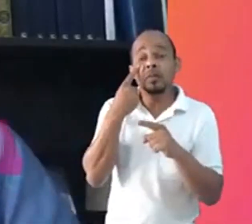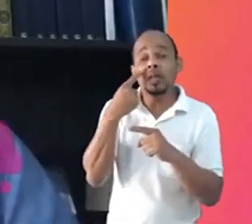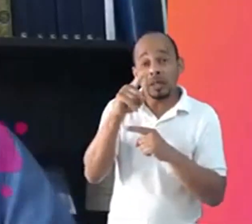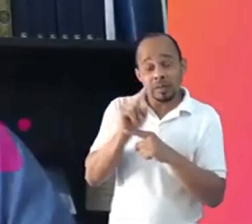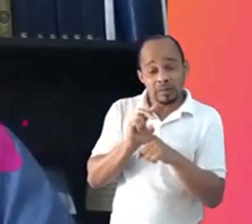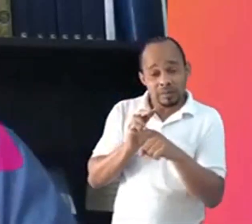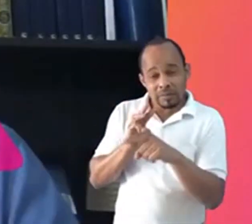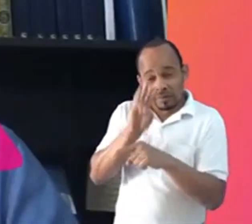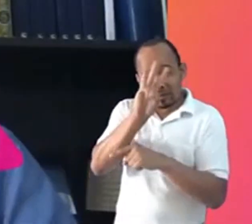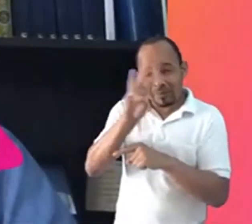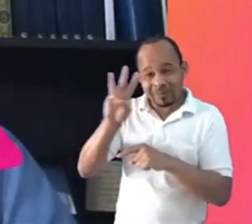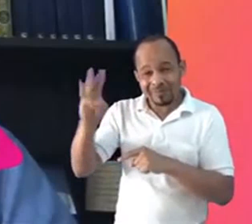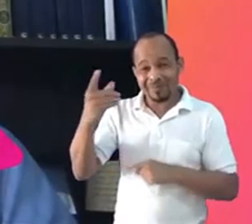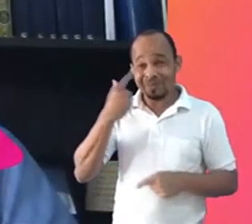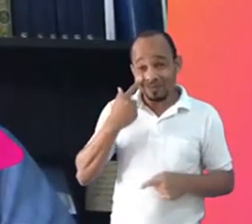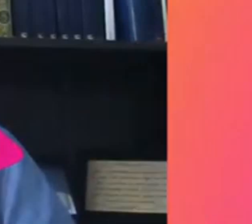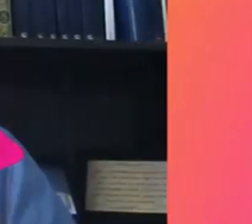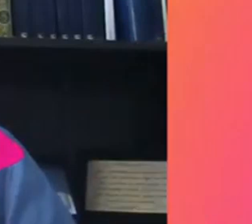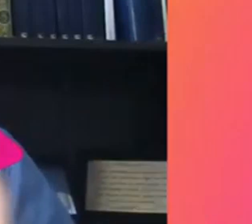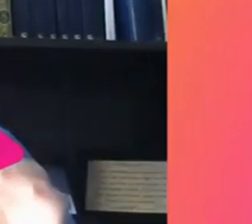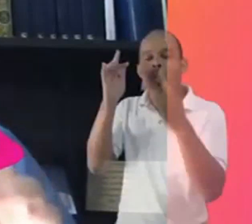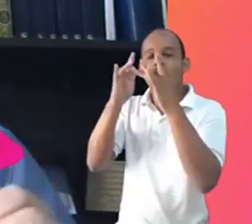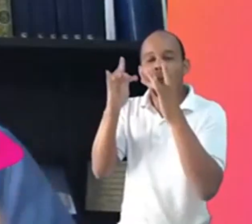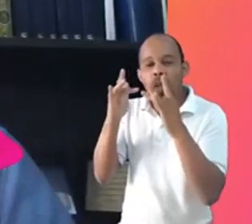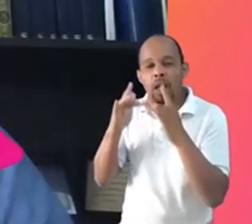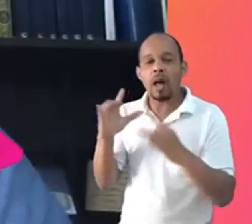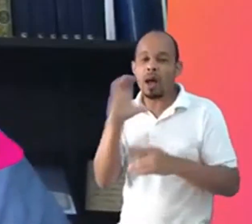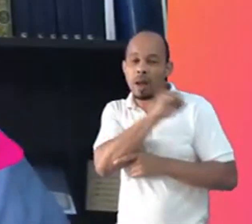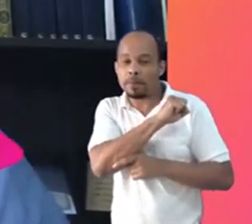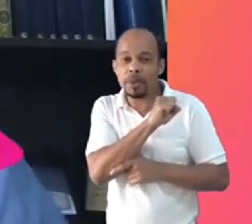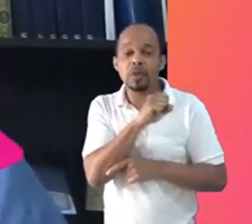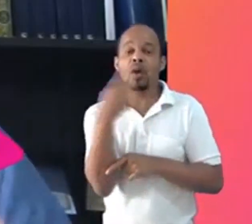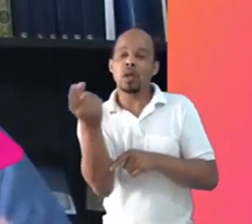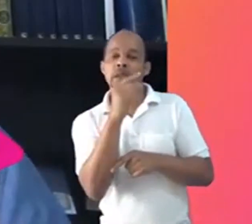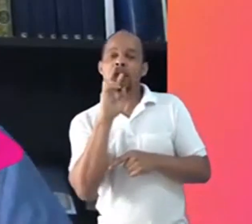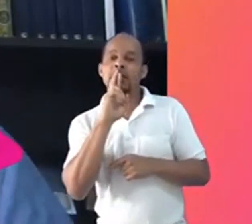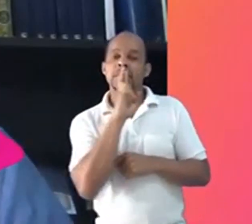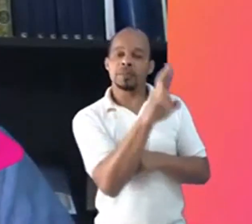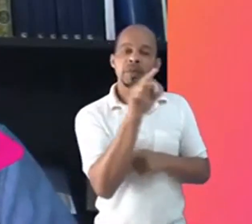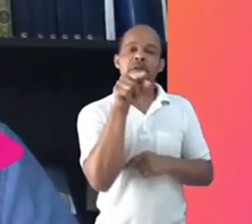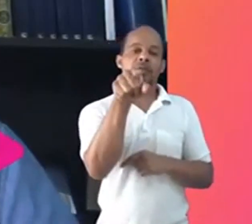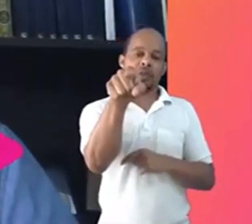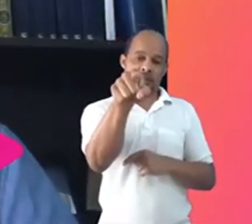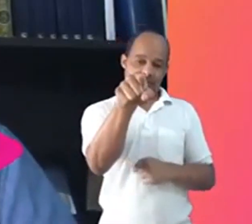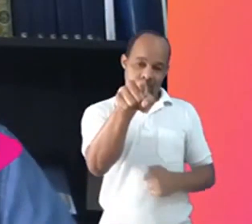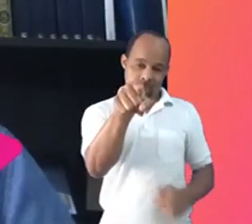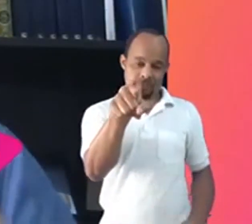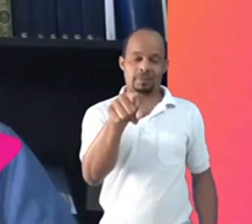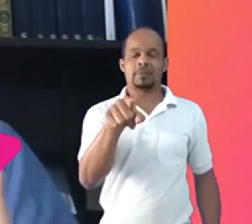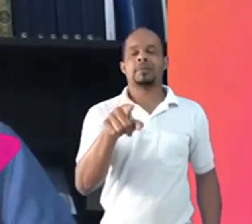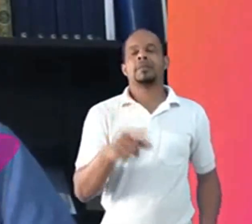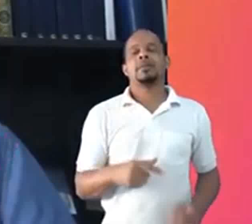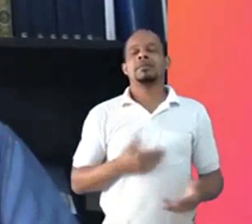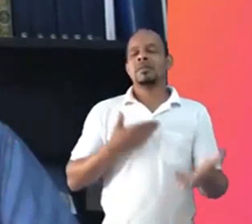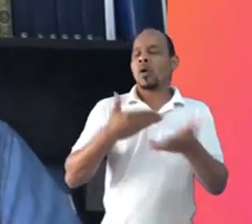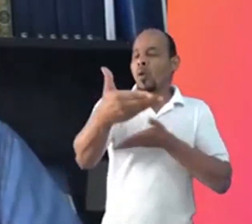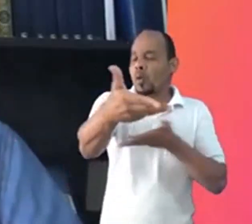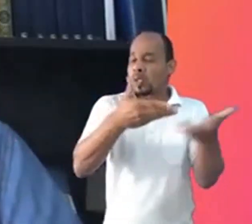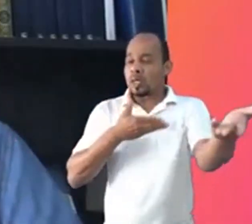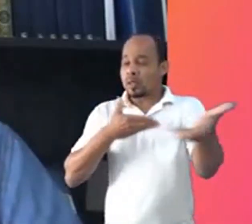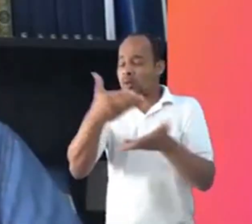entra na nossa página, digita, procura lá o que que você está querendo, com quem você quer conversar, manda um e-mail que a gente